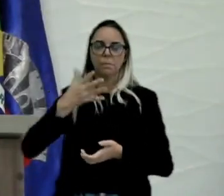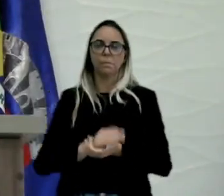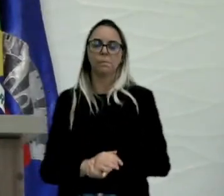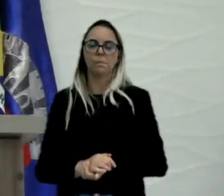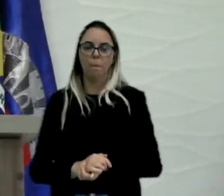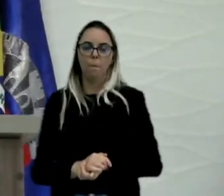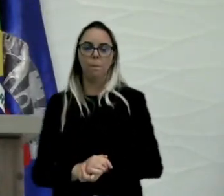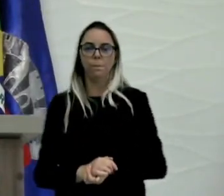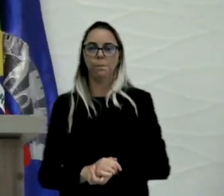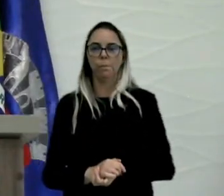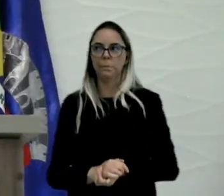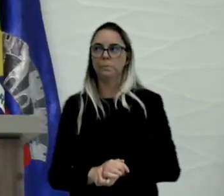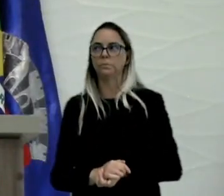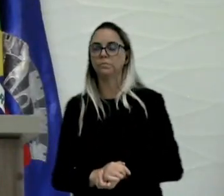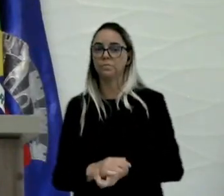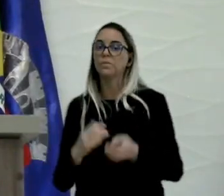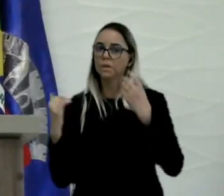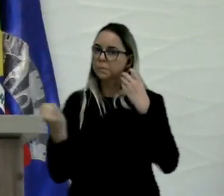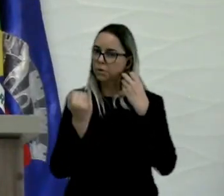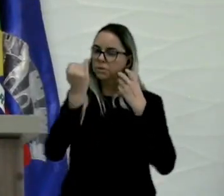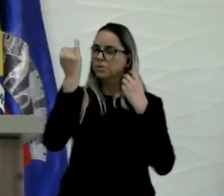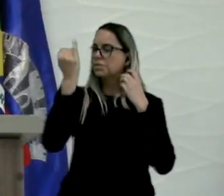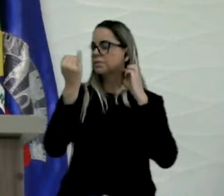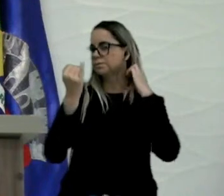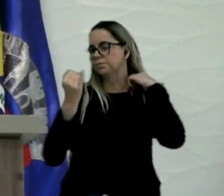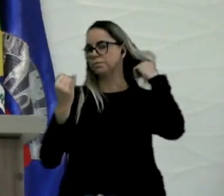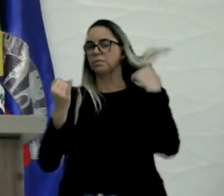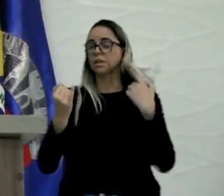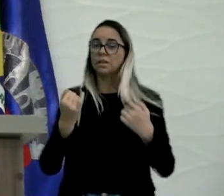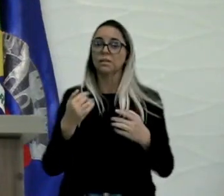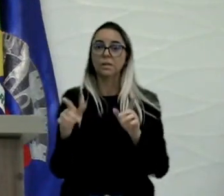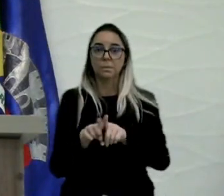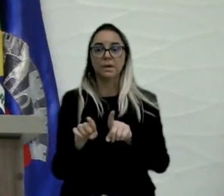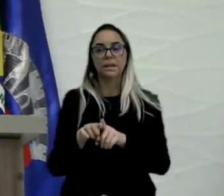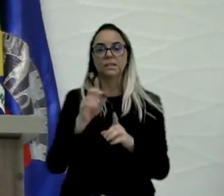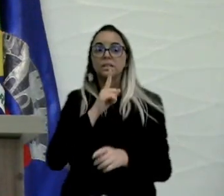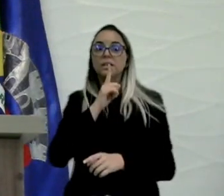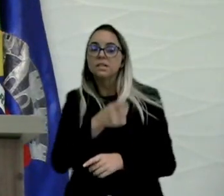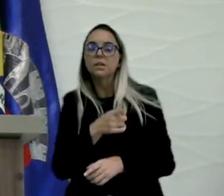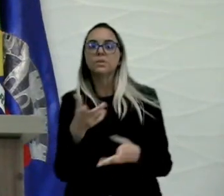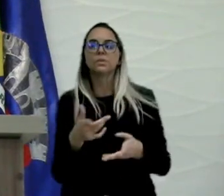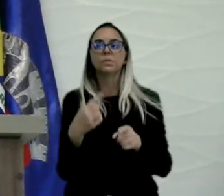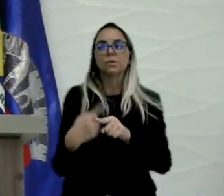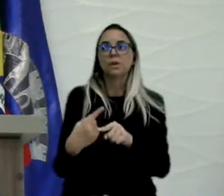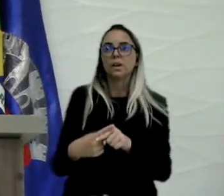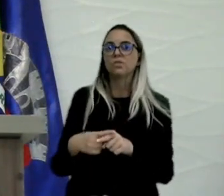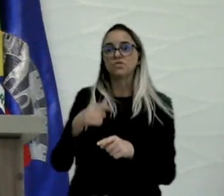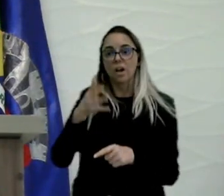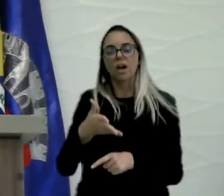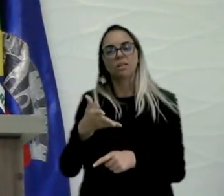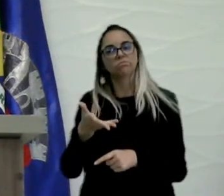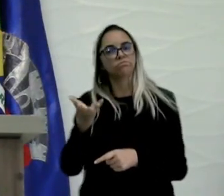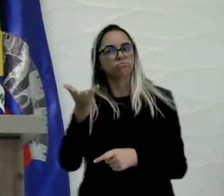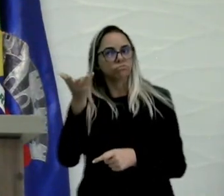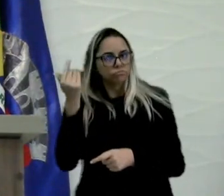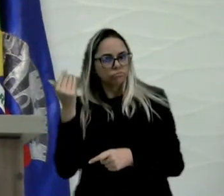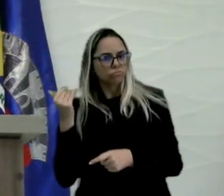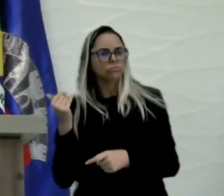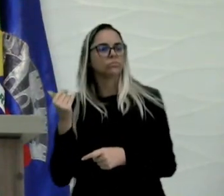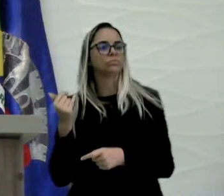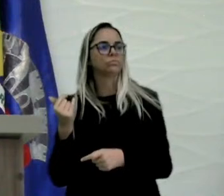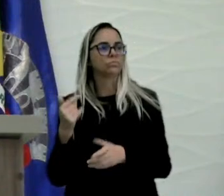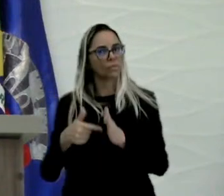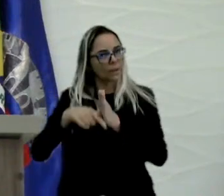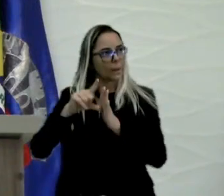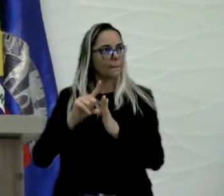cle muito importante também haja visto já foi colocado eh